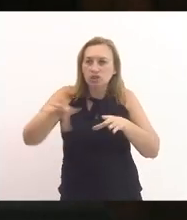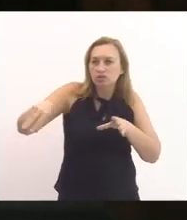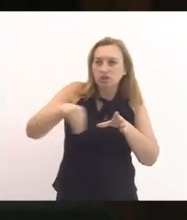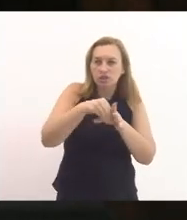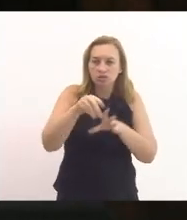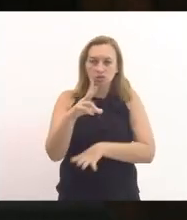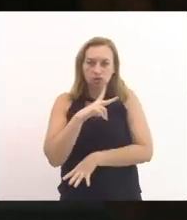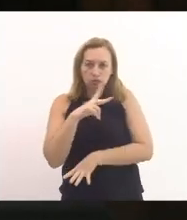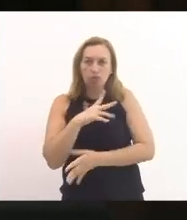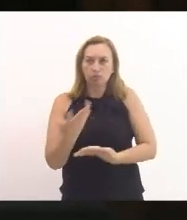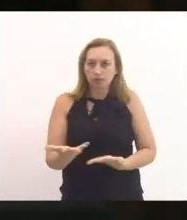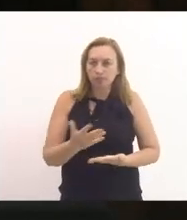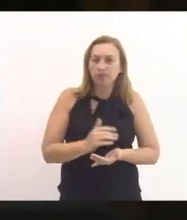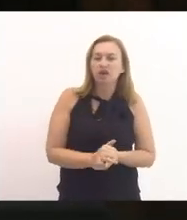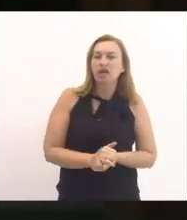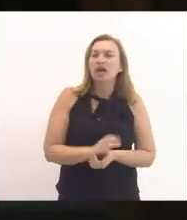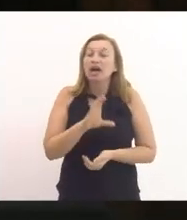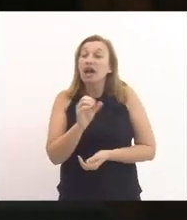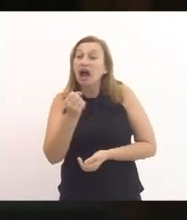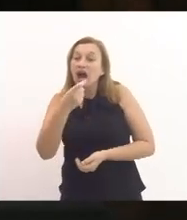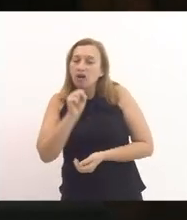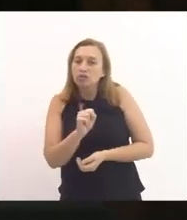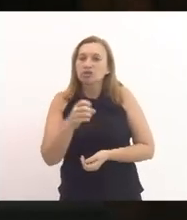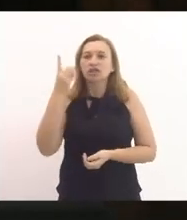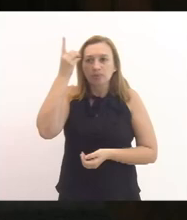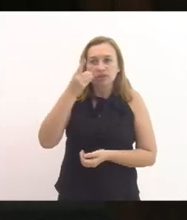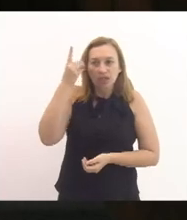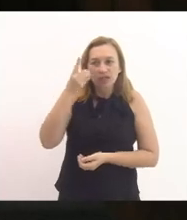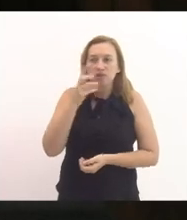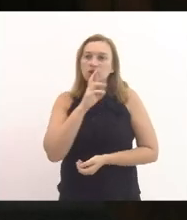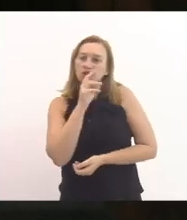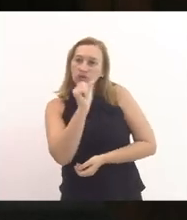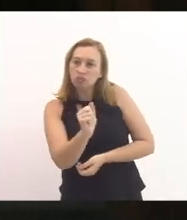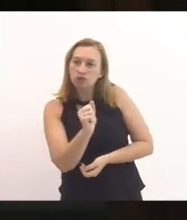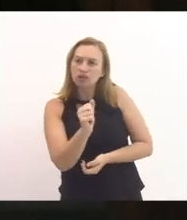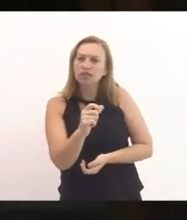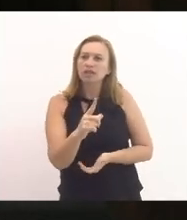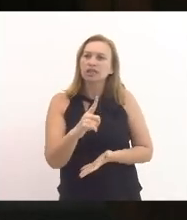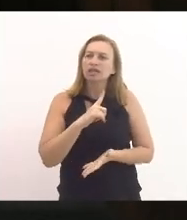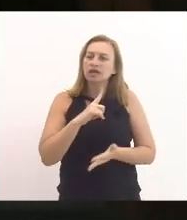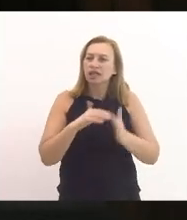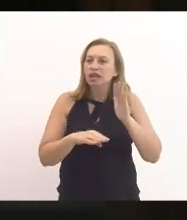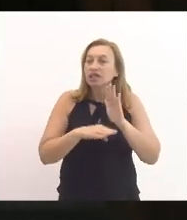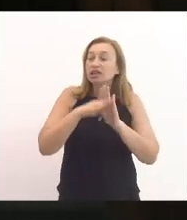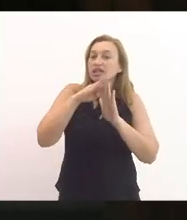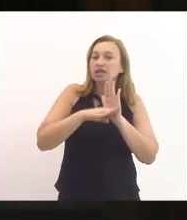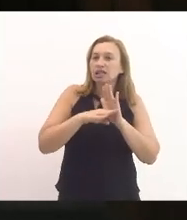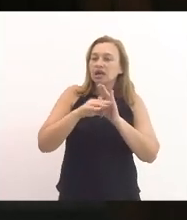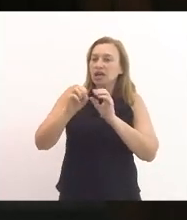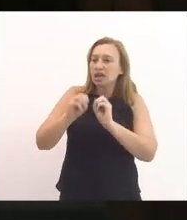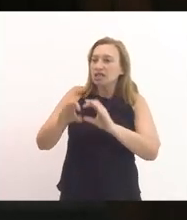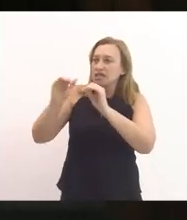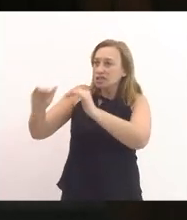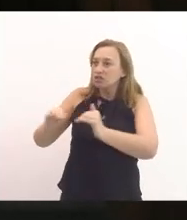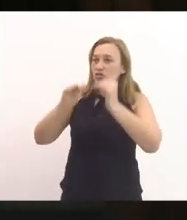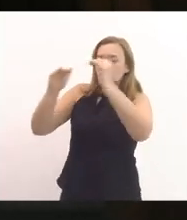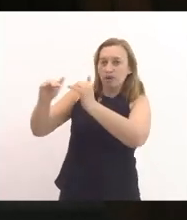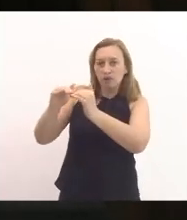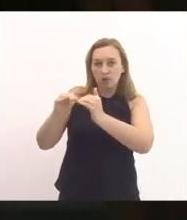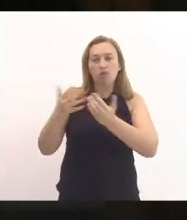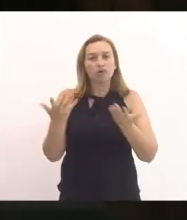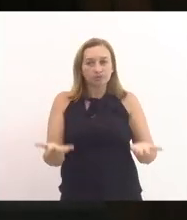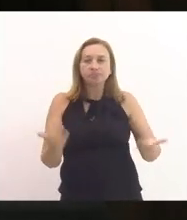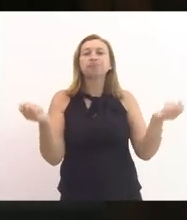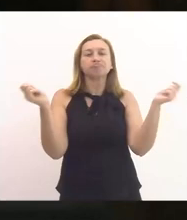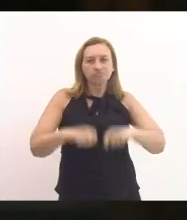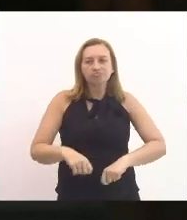a eles próprios cargos cargos esses Deputado Rodrigo Amorim e têm nível superior e alta complexidade Portanto